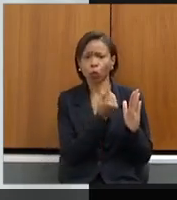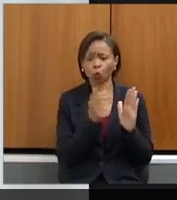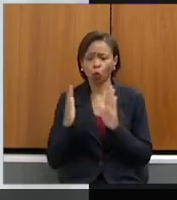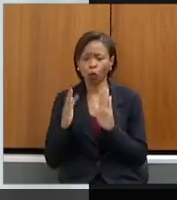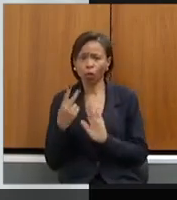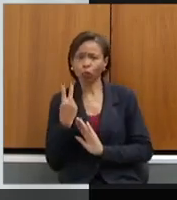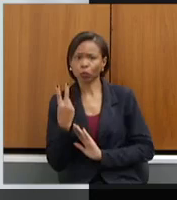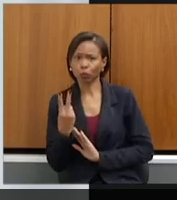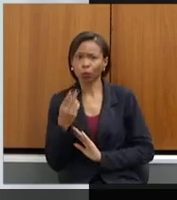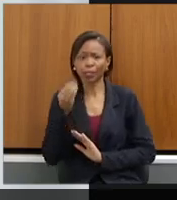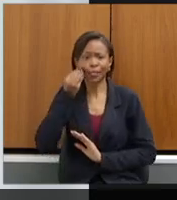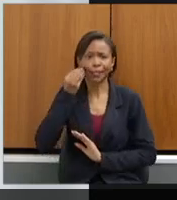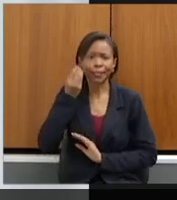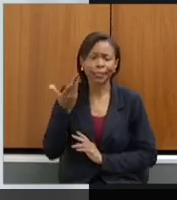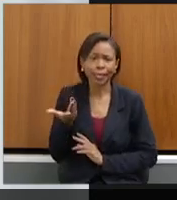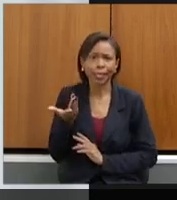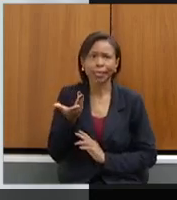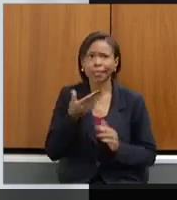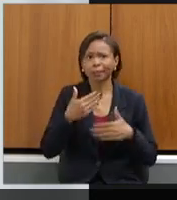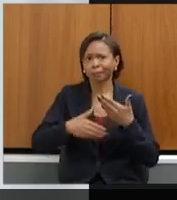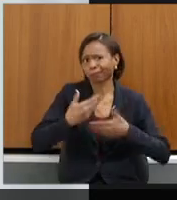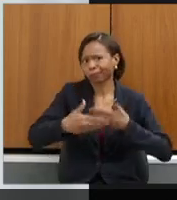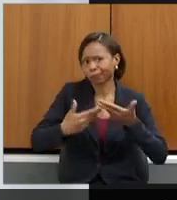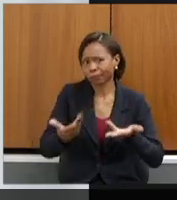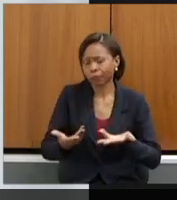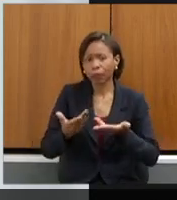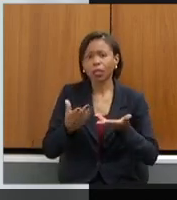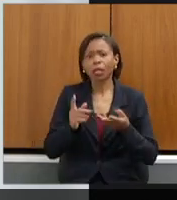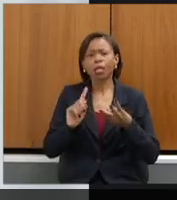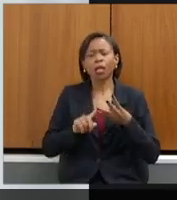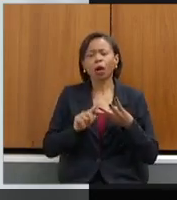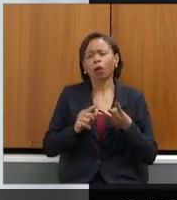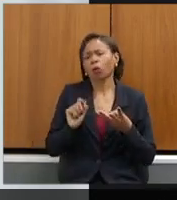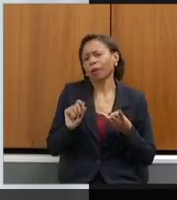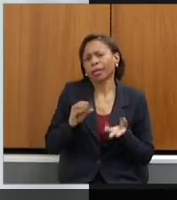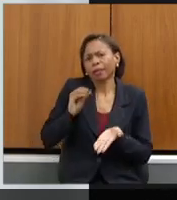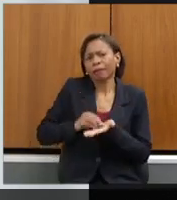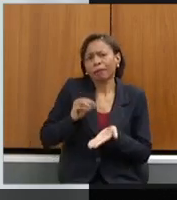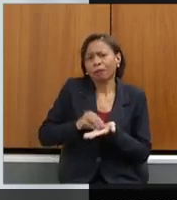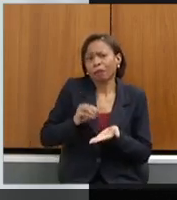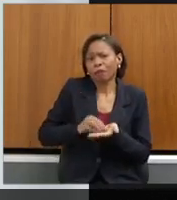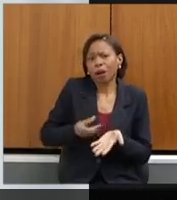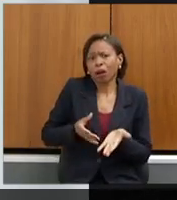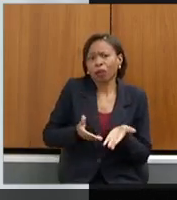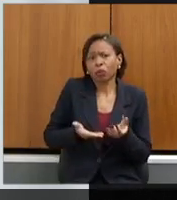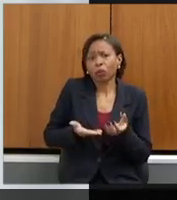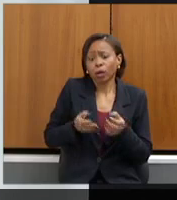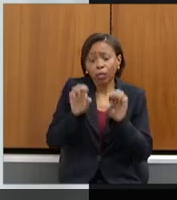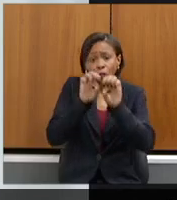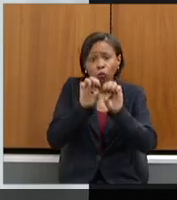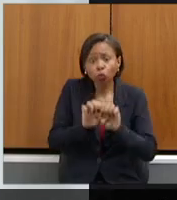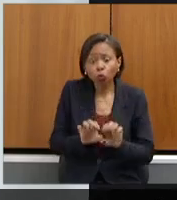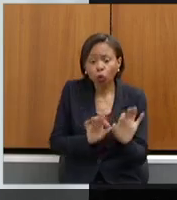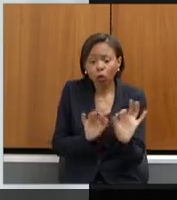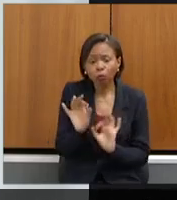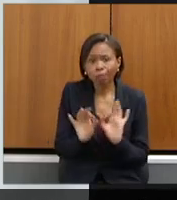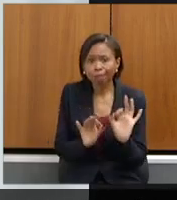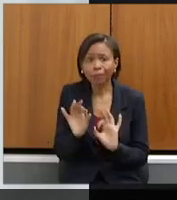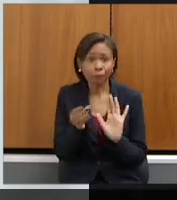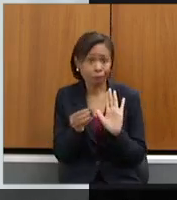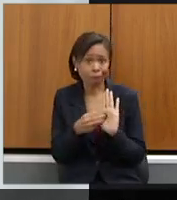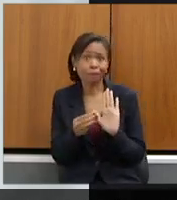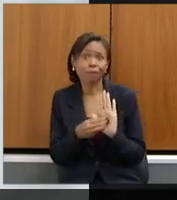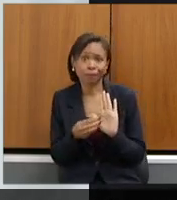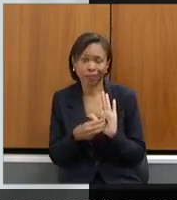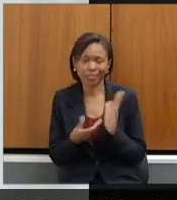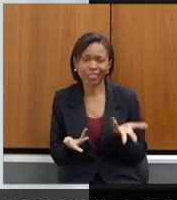ao longo do processo e por fim a inexistência de planta estrutura suficiente Então eu acho que todas